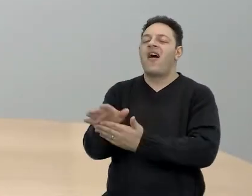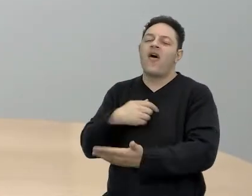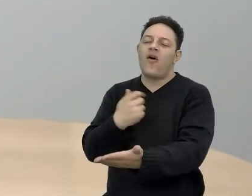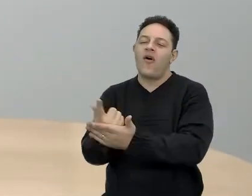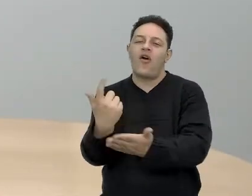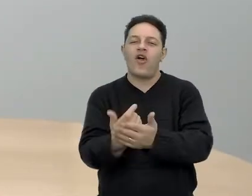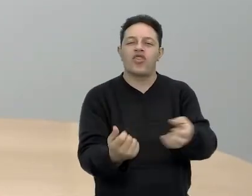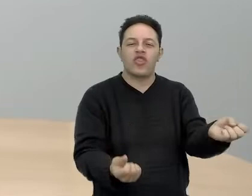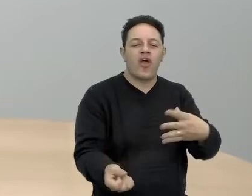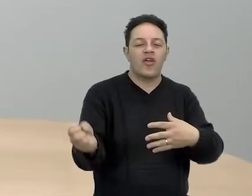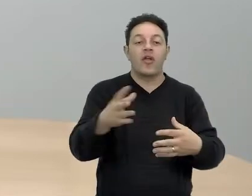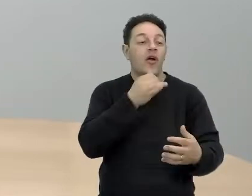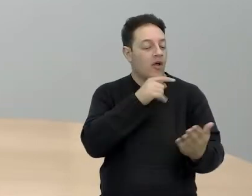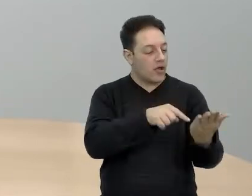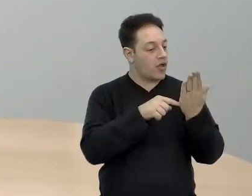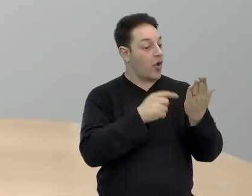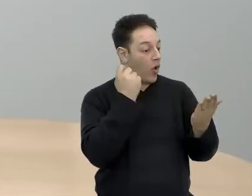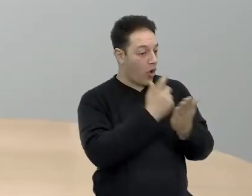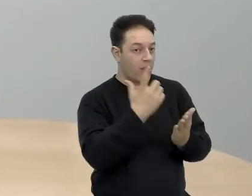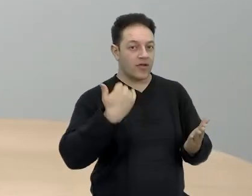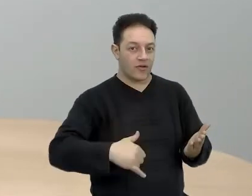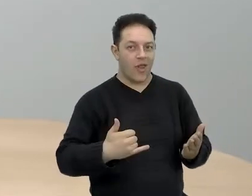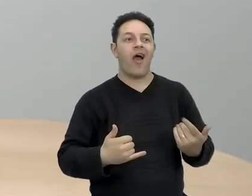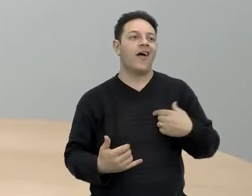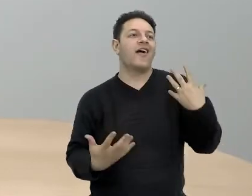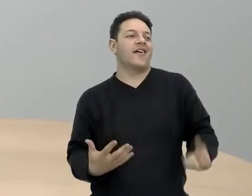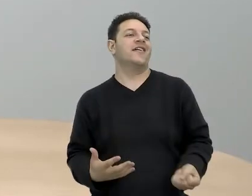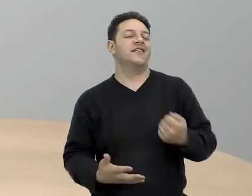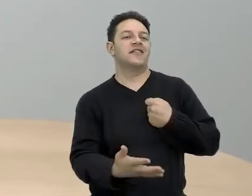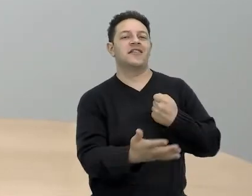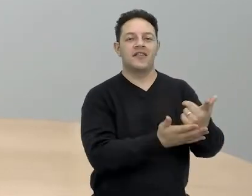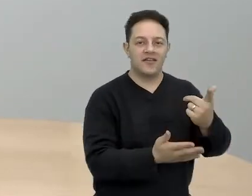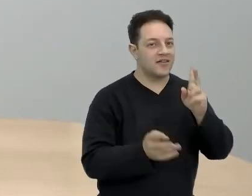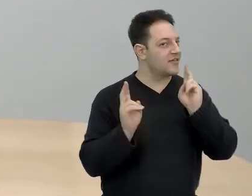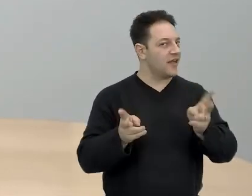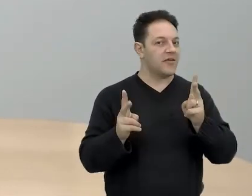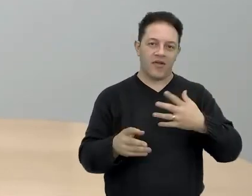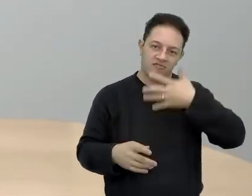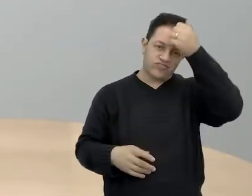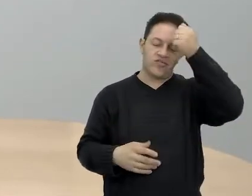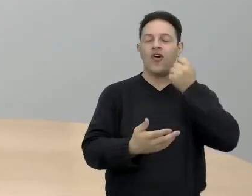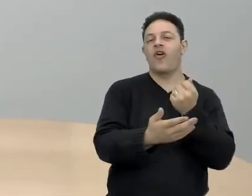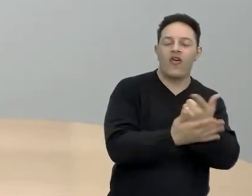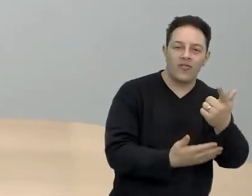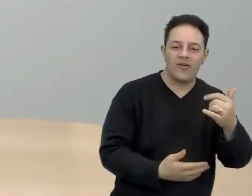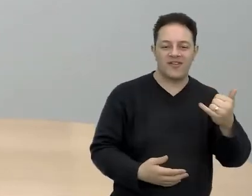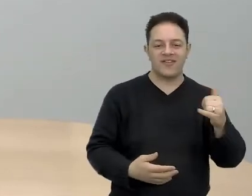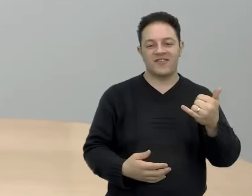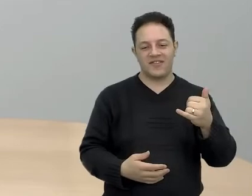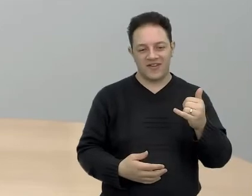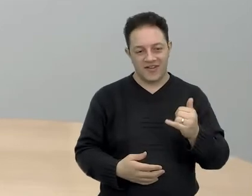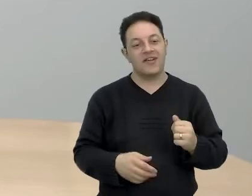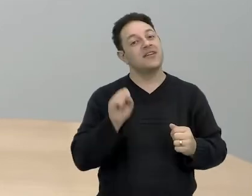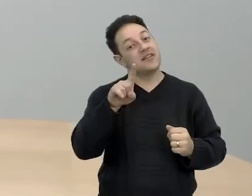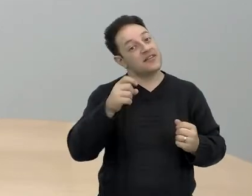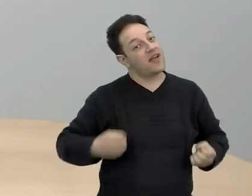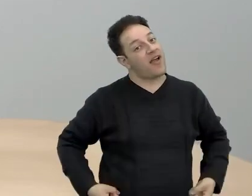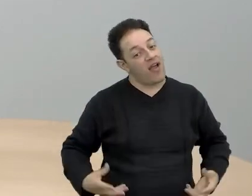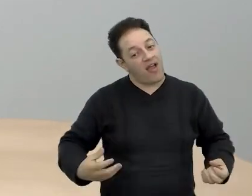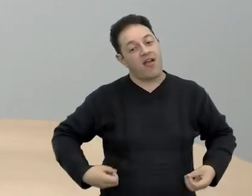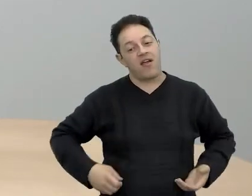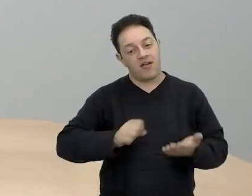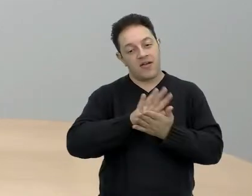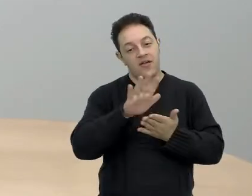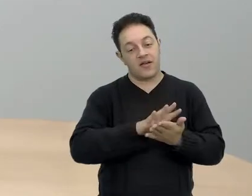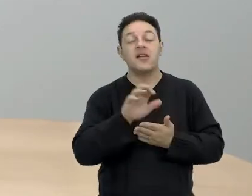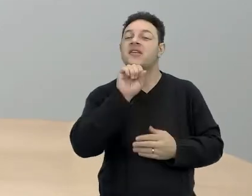se aparecer assim, compra um celular, você vai comprar. A decisão sempre vai ser aí de comprar, se você for um gastador. Se você